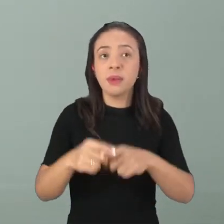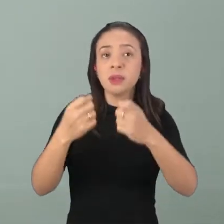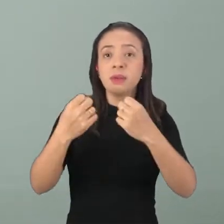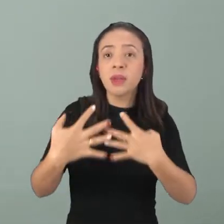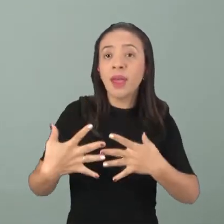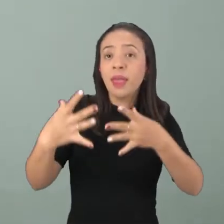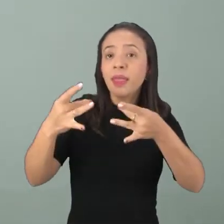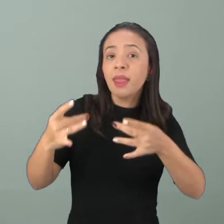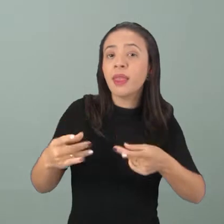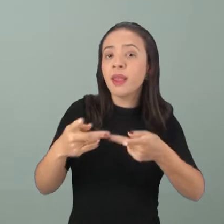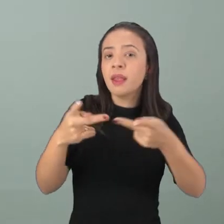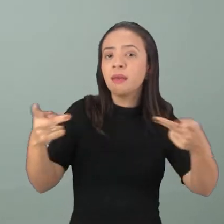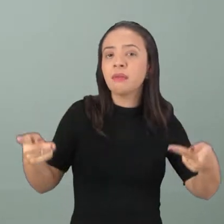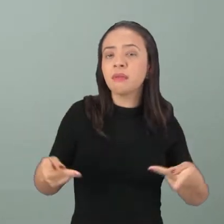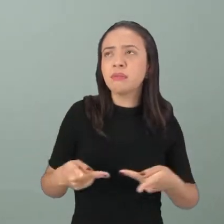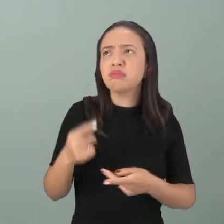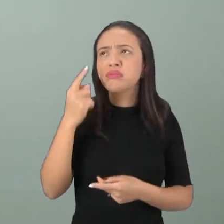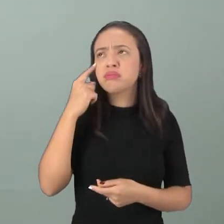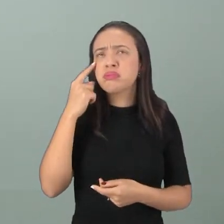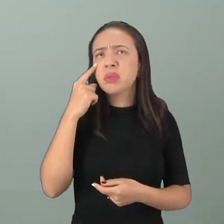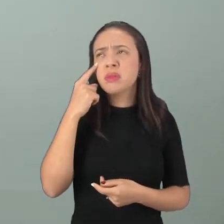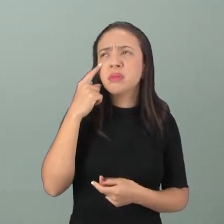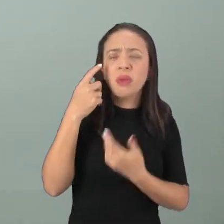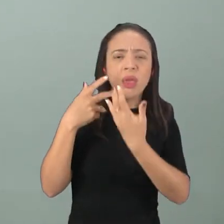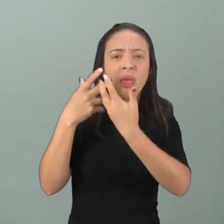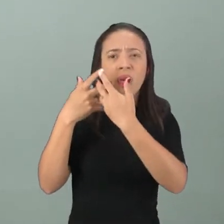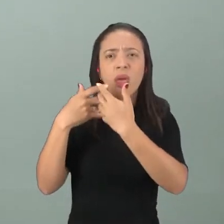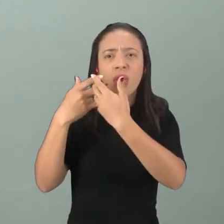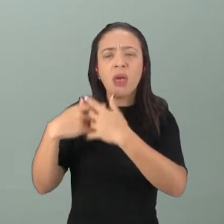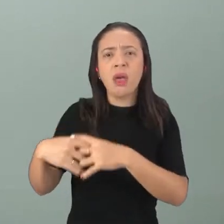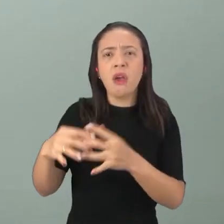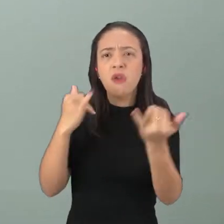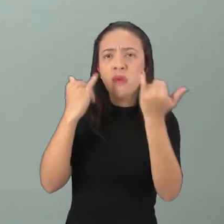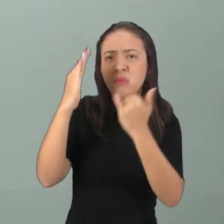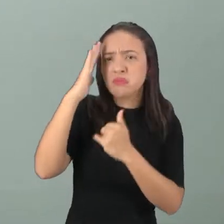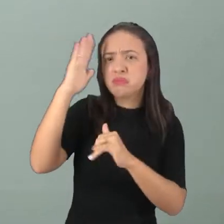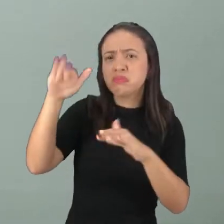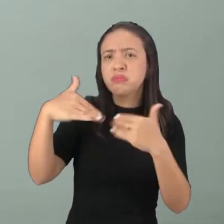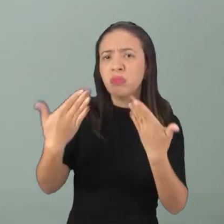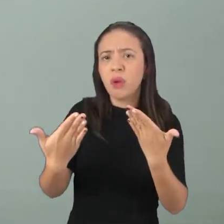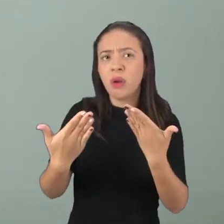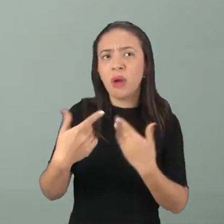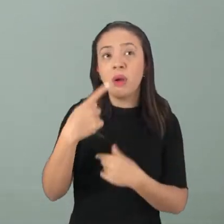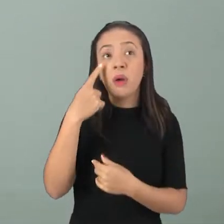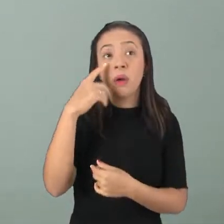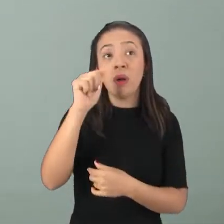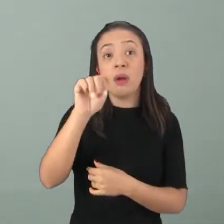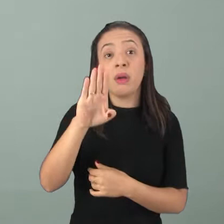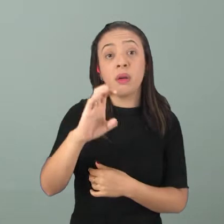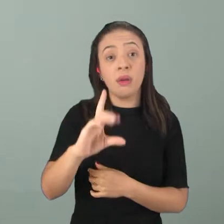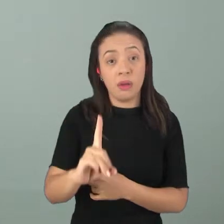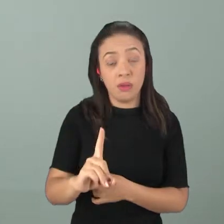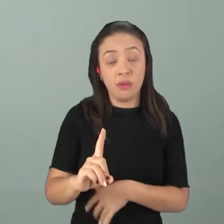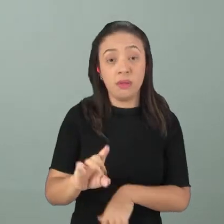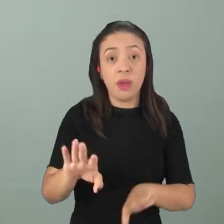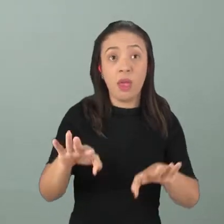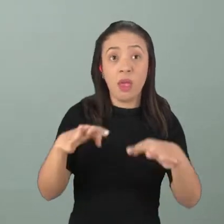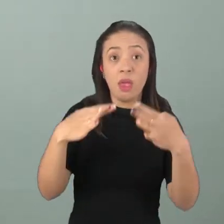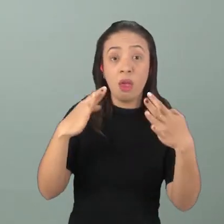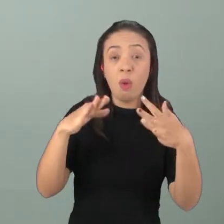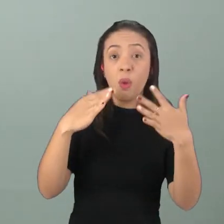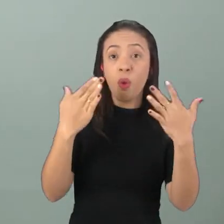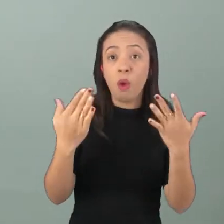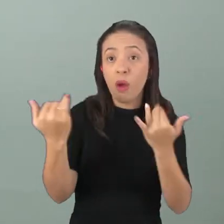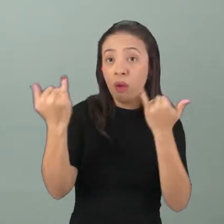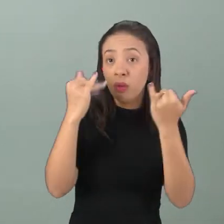muitas coisas sobre a pizza ali, a gente se pede qual é a ideia principal, né? E a gente vai ver as opções, tem a letra A, B, C, D, e vamos ler e prestar